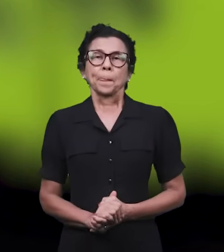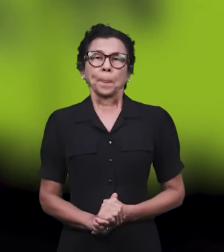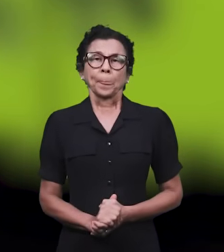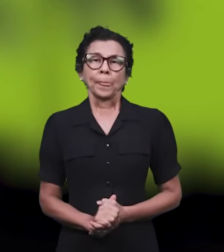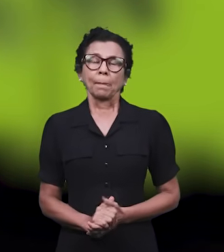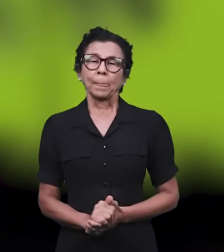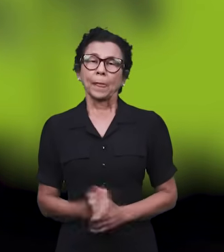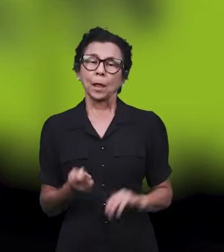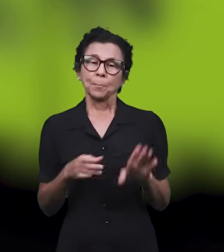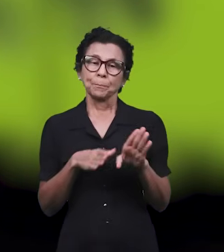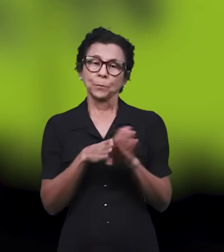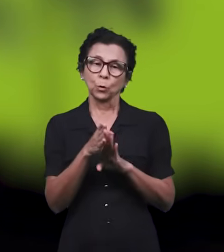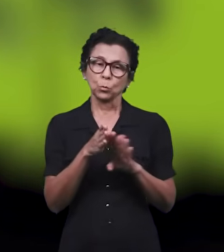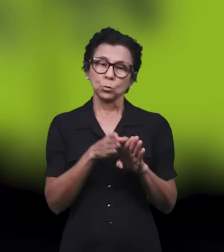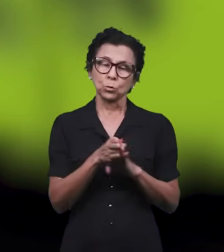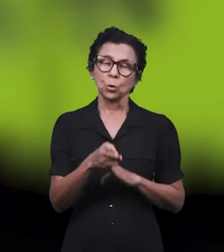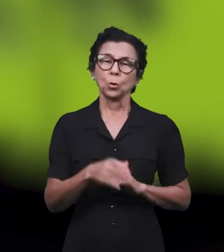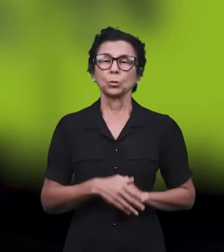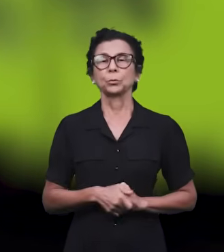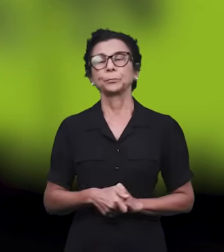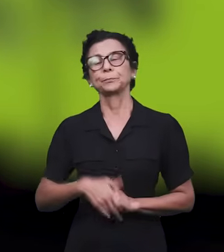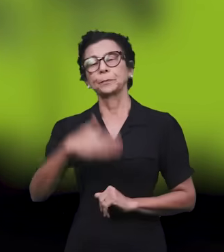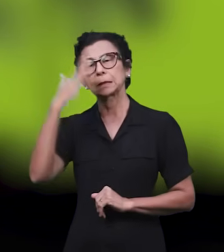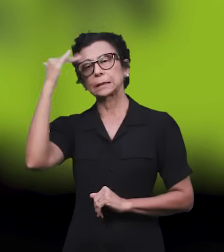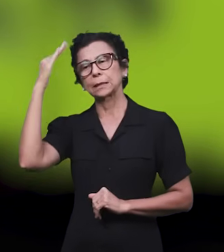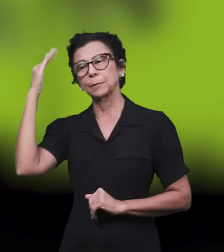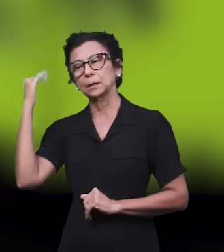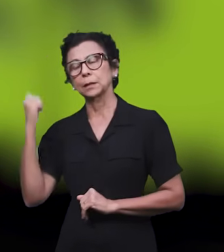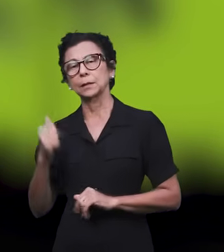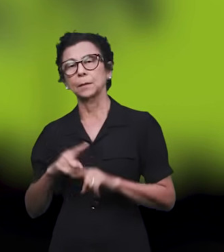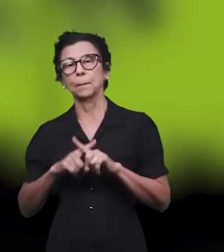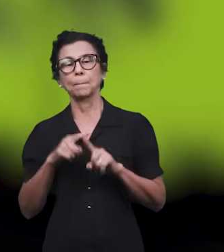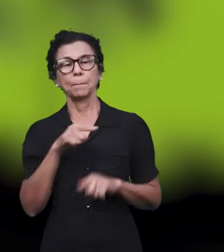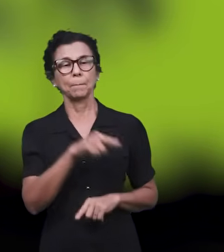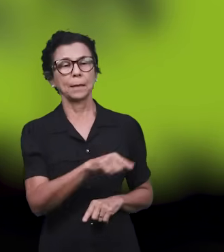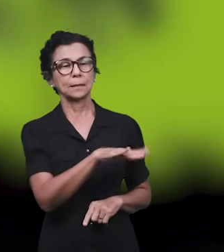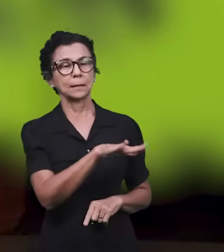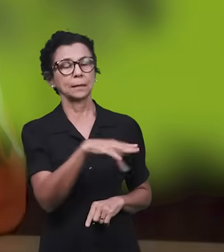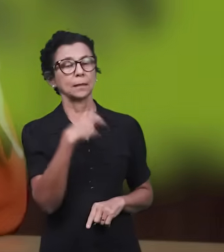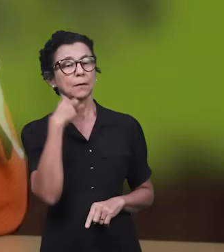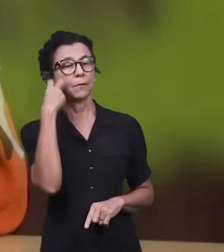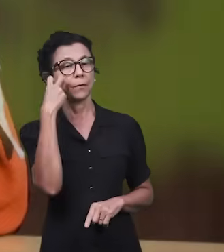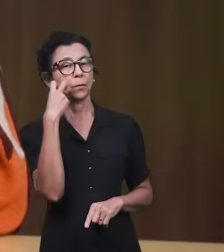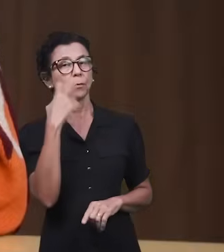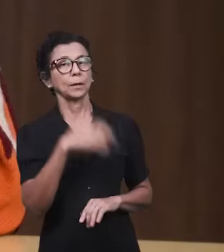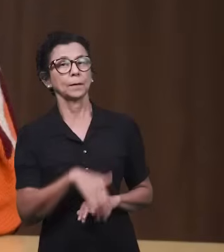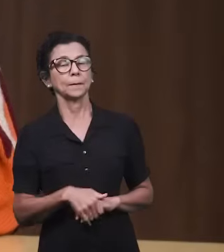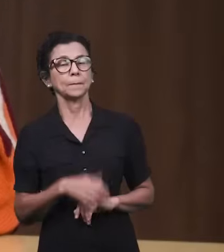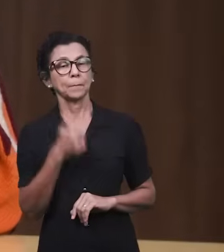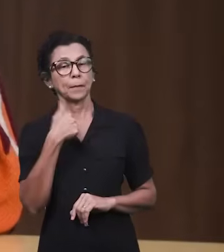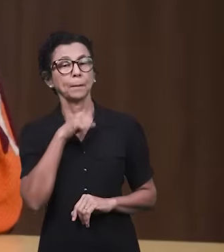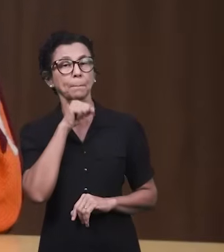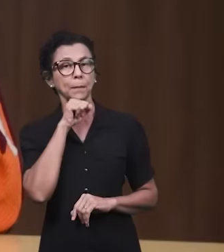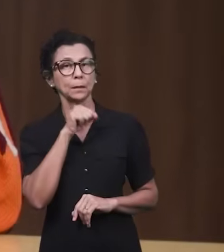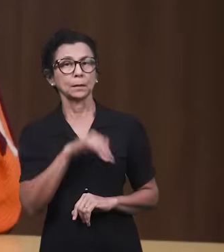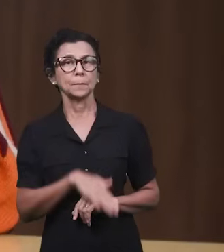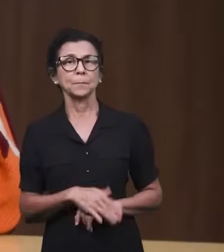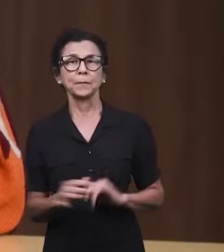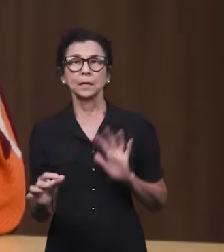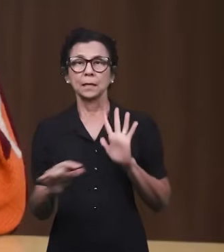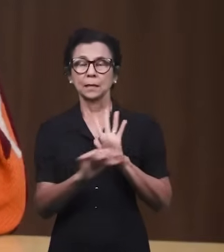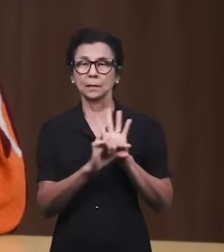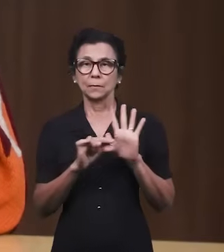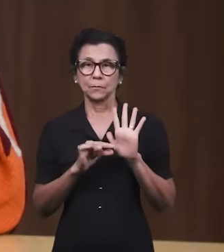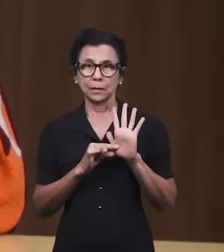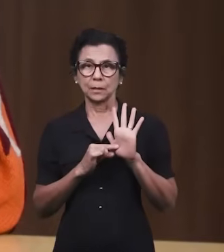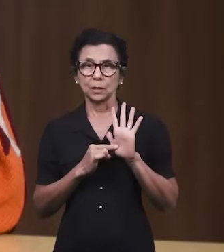sabedoria, mas a criança entregue a si mesma envergonha sua mãe. Precisamos destacar que esse versículo não fala da